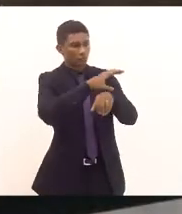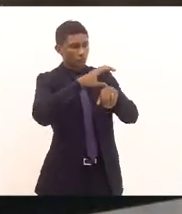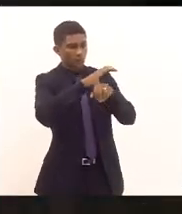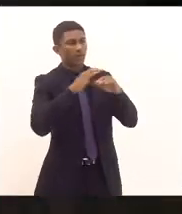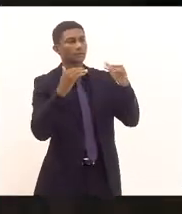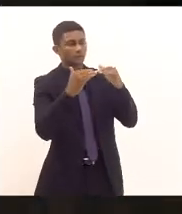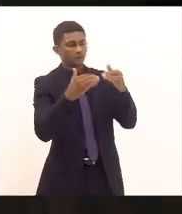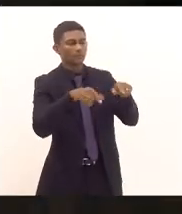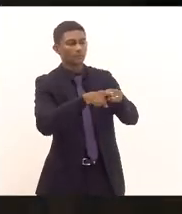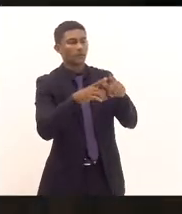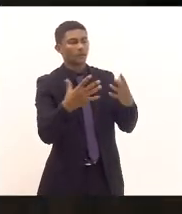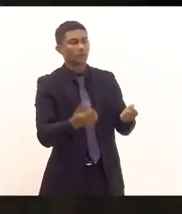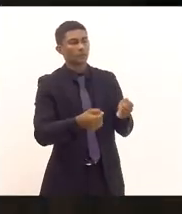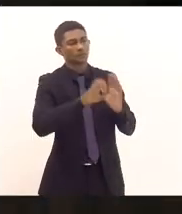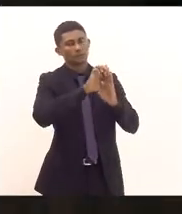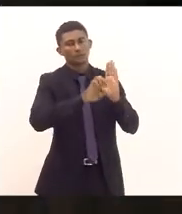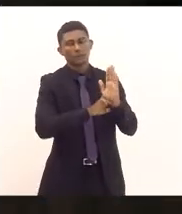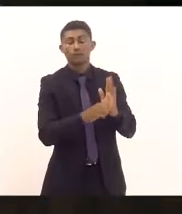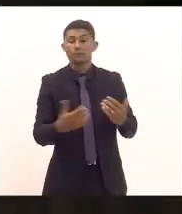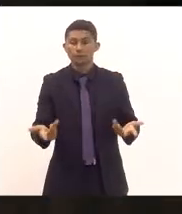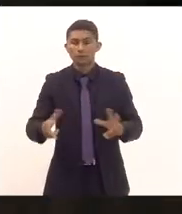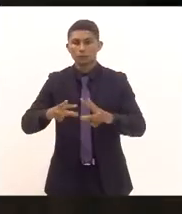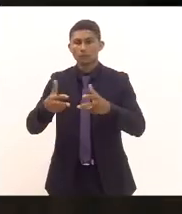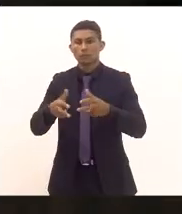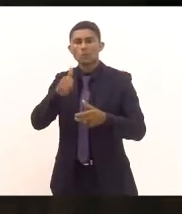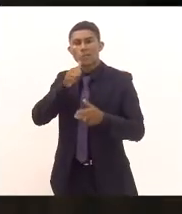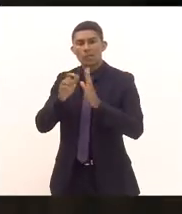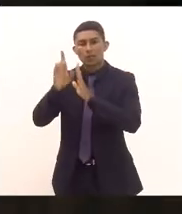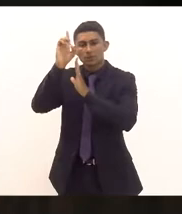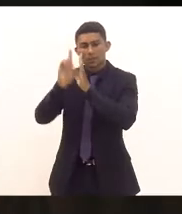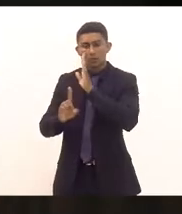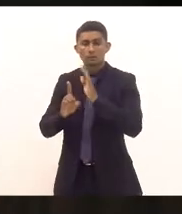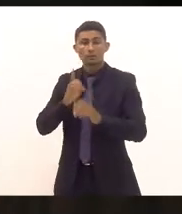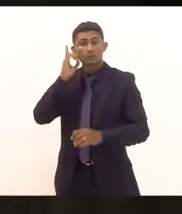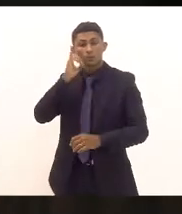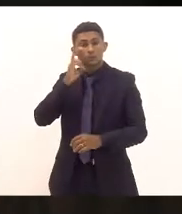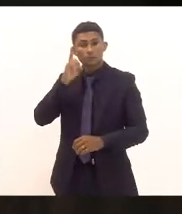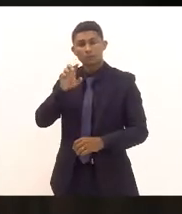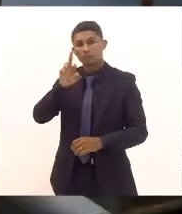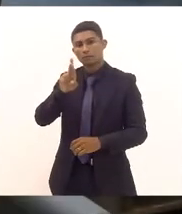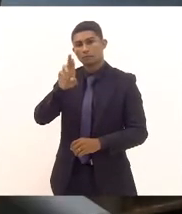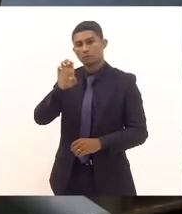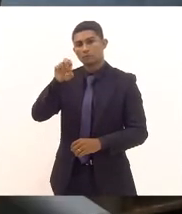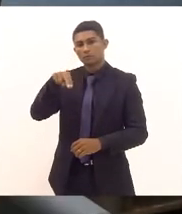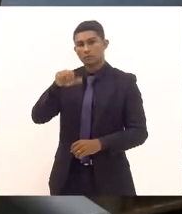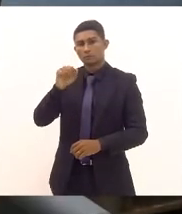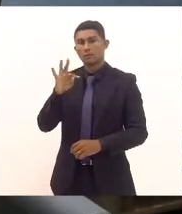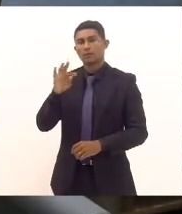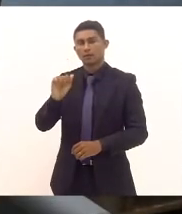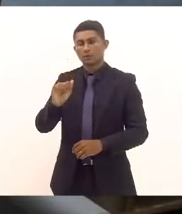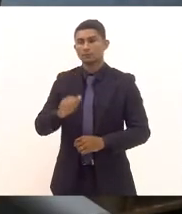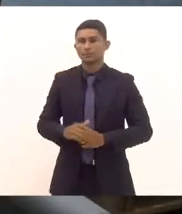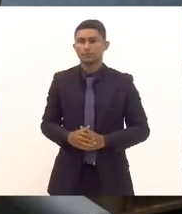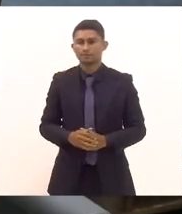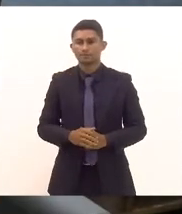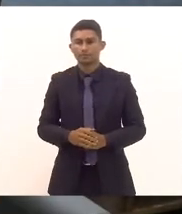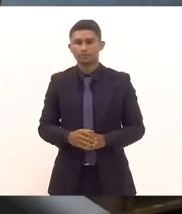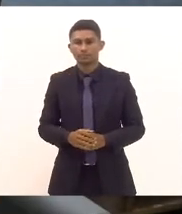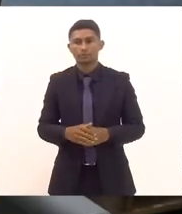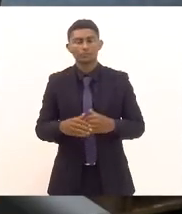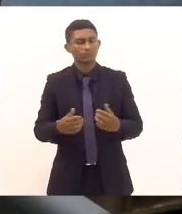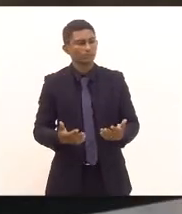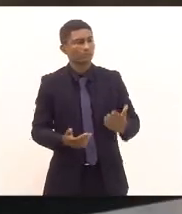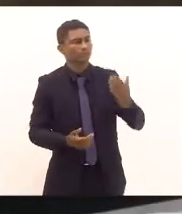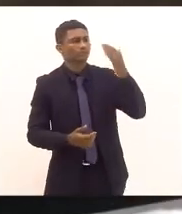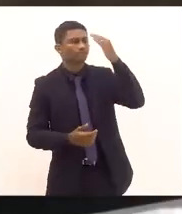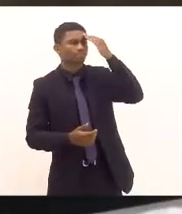emenda da comissão de Defesa do direito da mulher deputada Renata Souza presente eu quero agradecer o